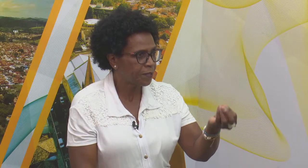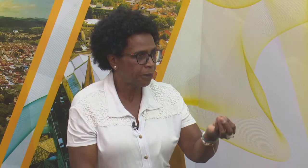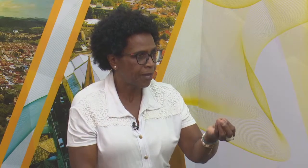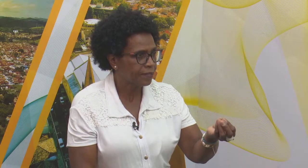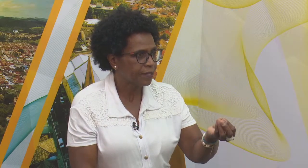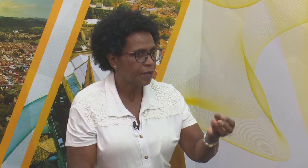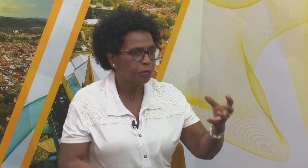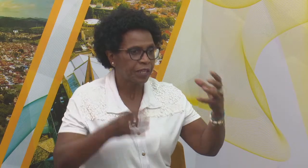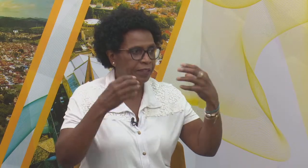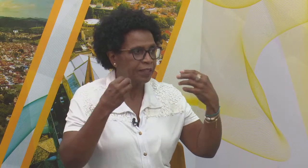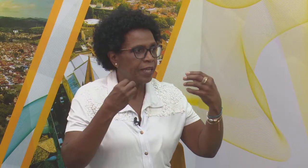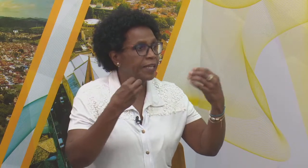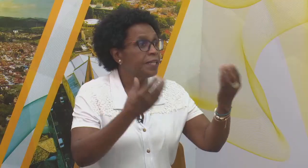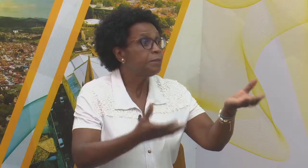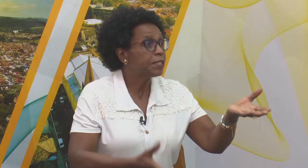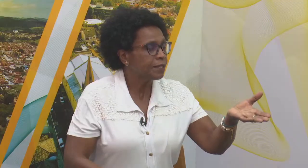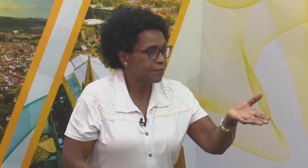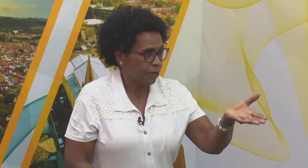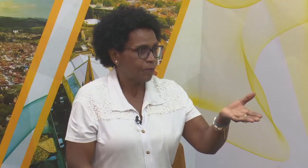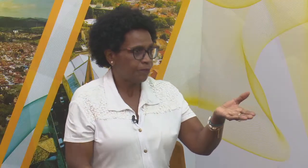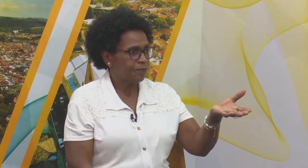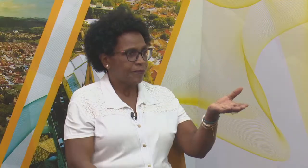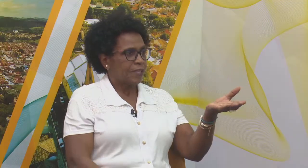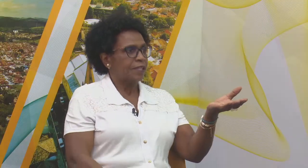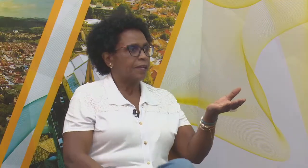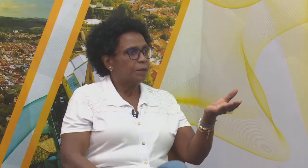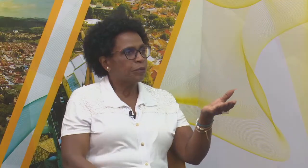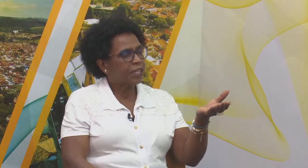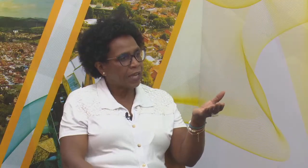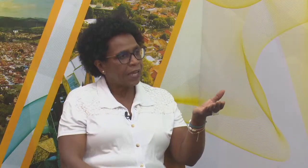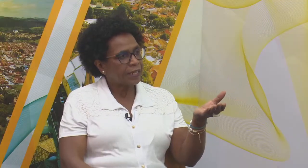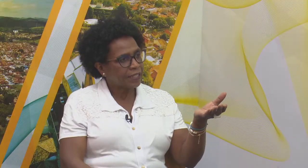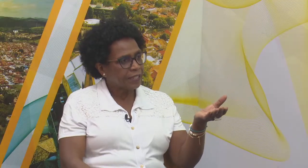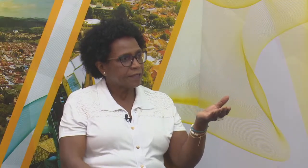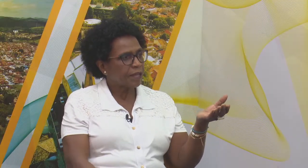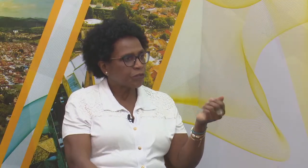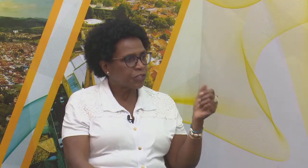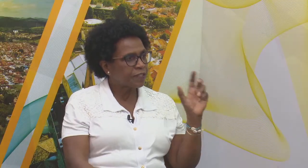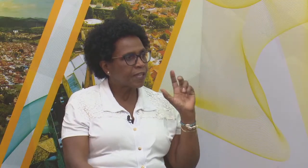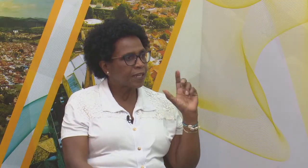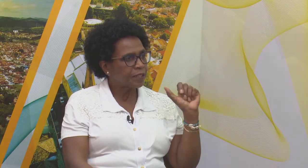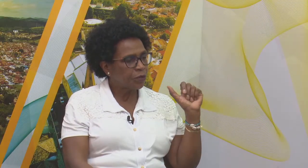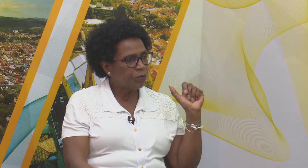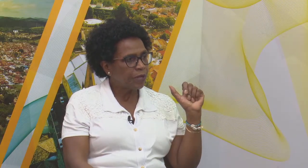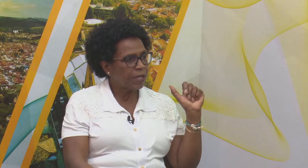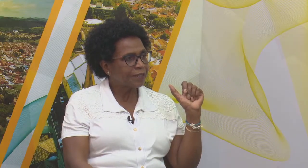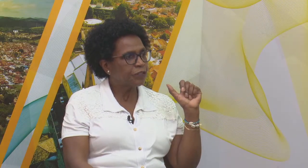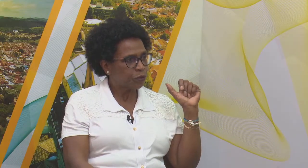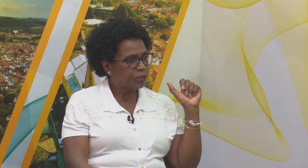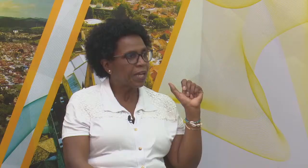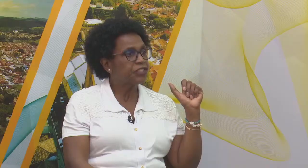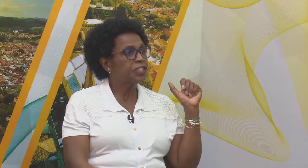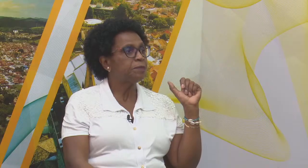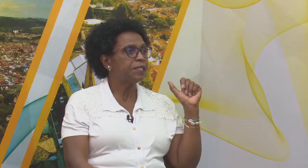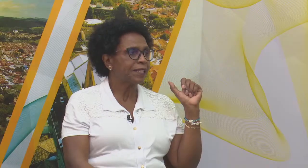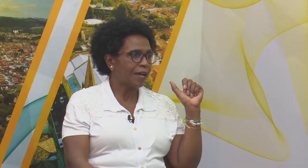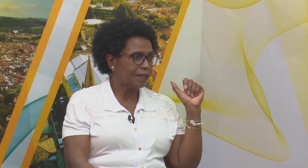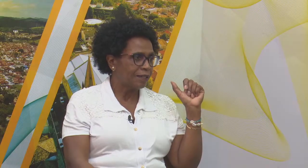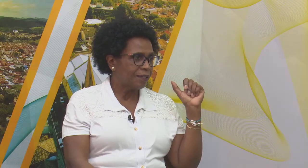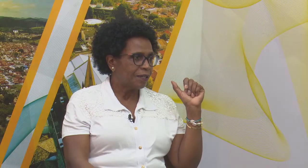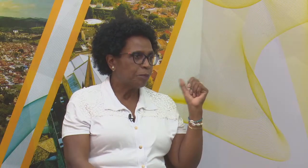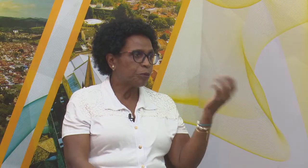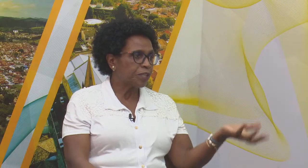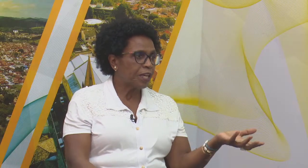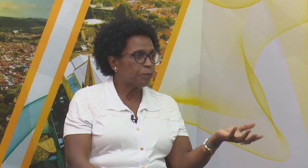aspectos principais. E imitação. Porque a criança autista, ela tem dificuldade em